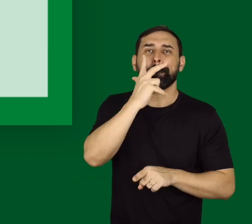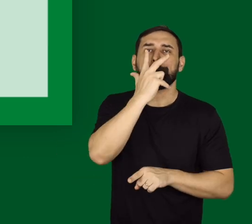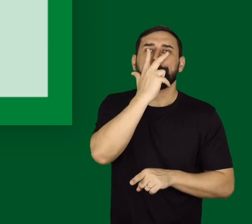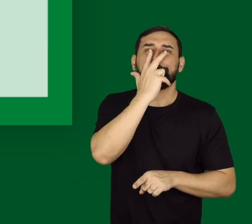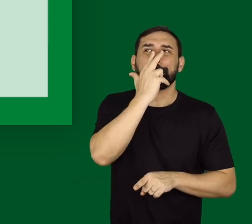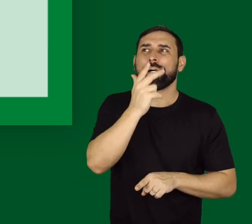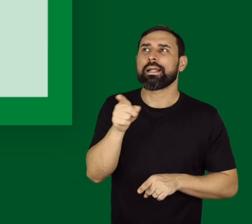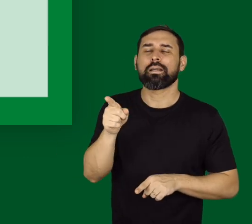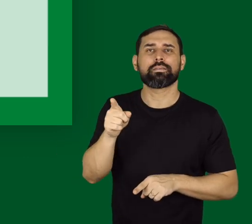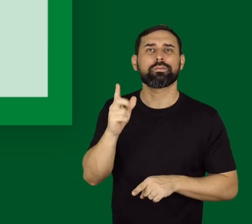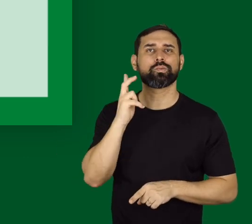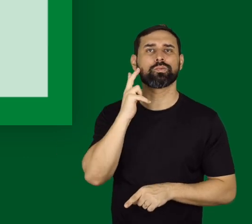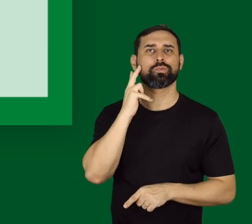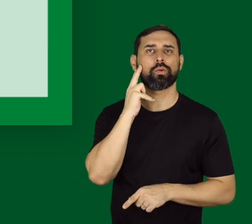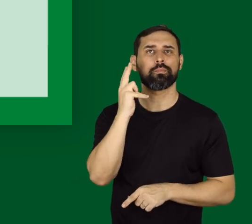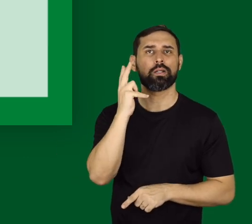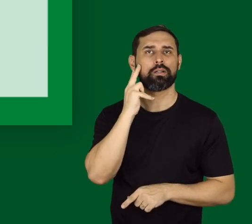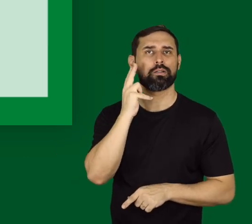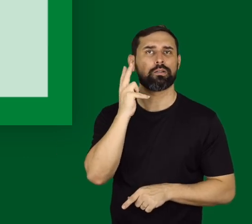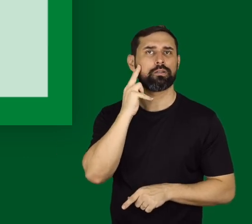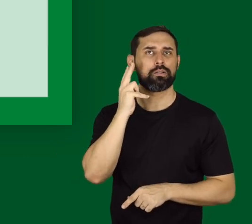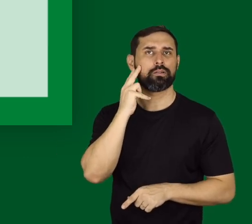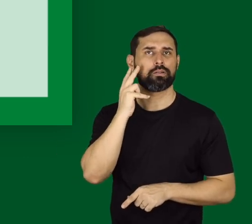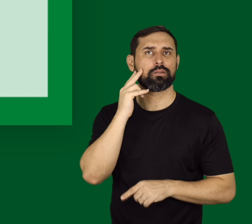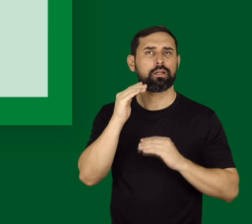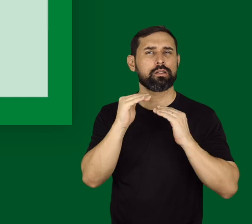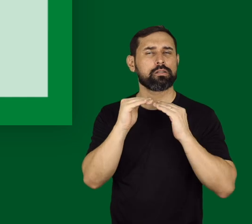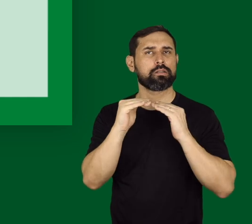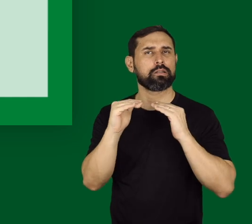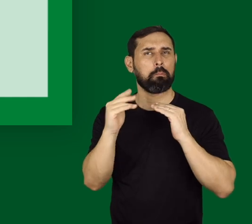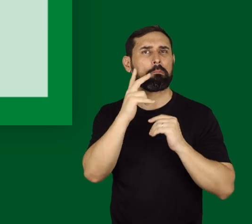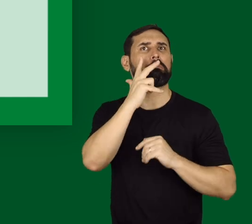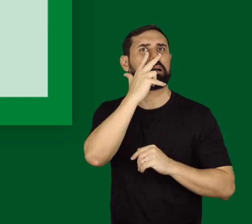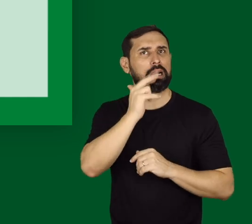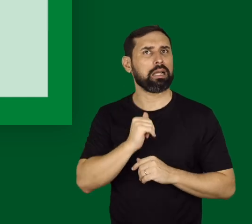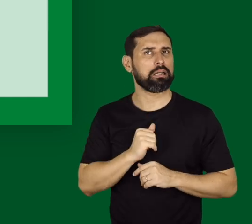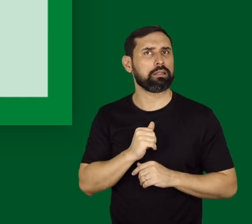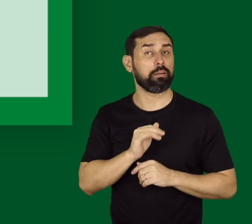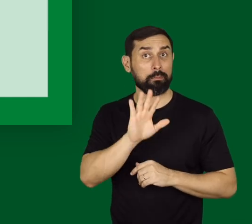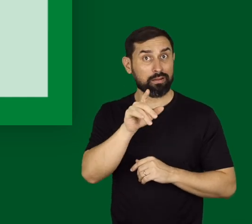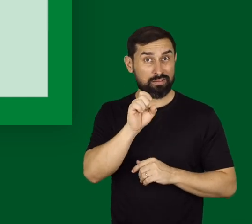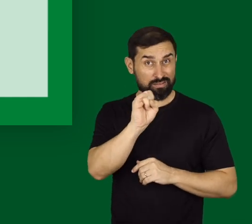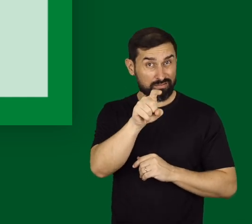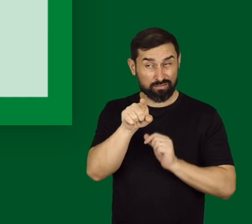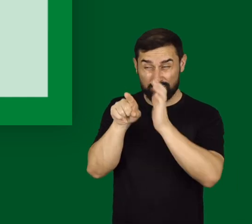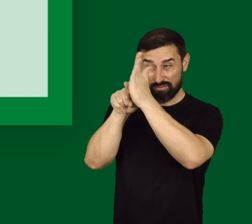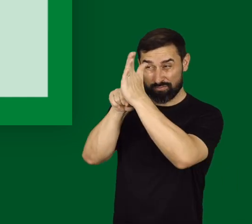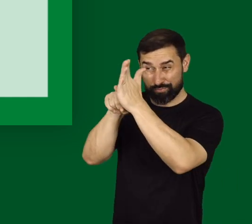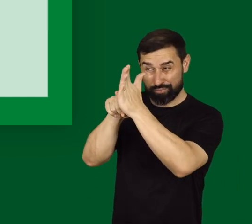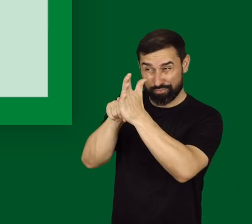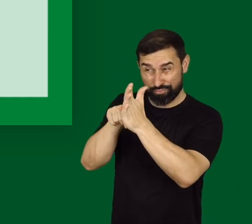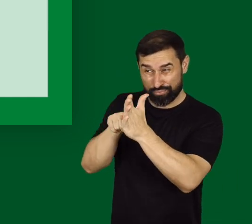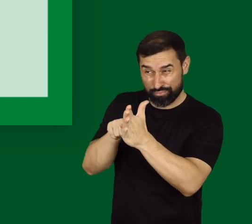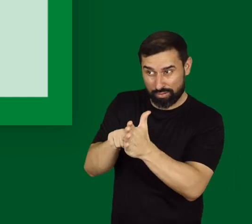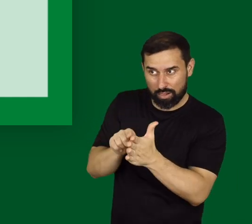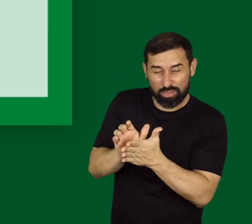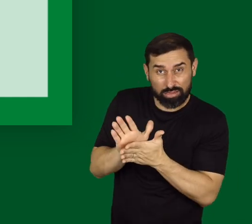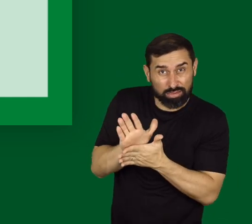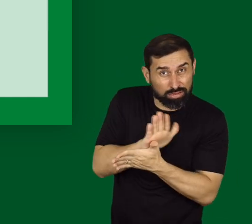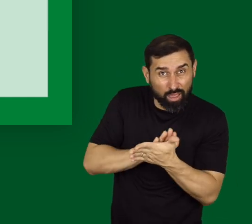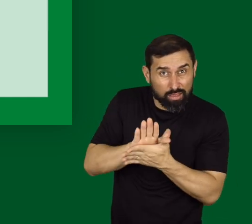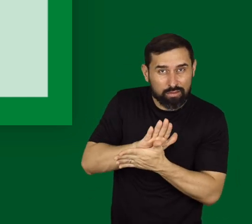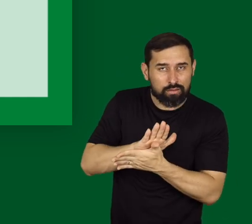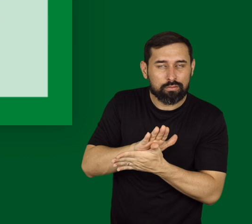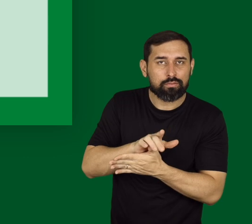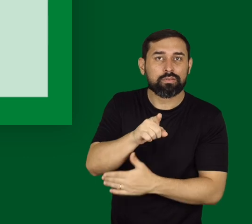problema. A criança, ela se apresenta para você como se ela tivesse com uma hemodinâmica boa, ele está com a fase hiperdinâmica do choque. E se